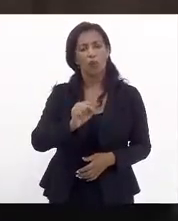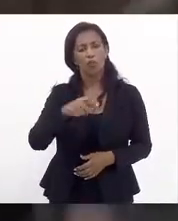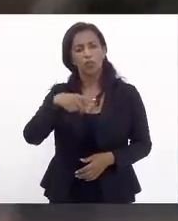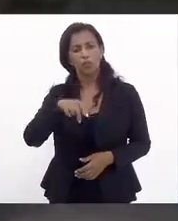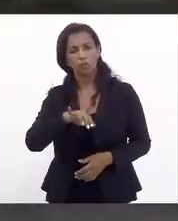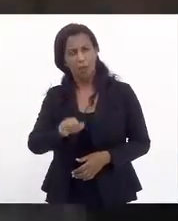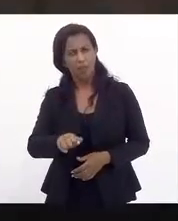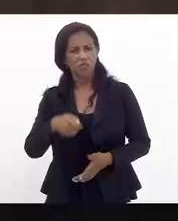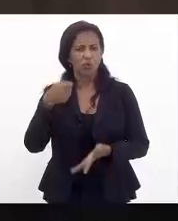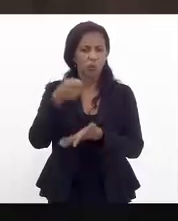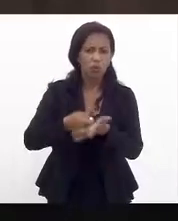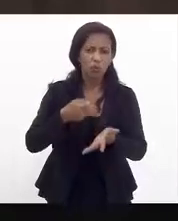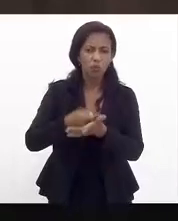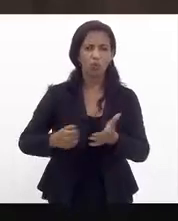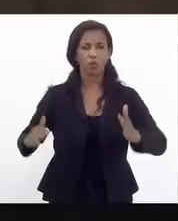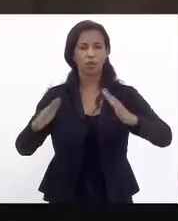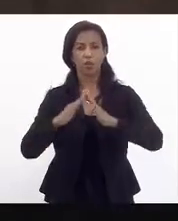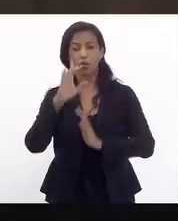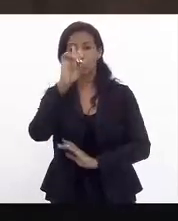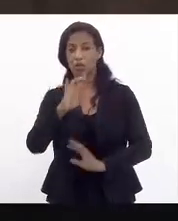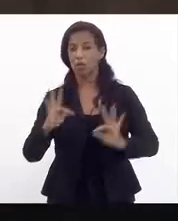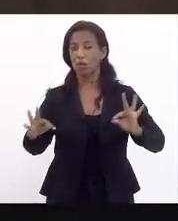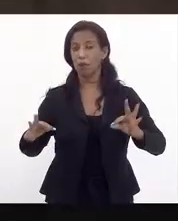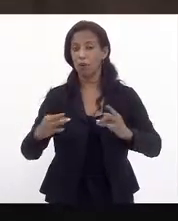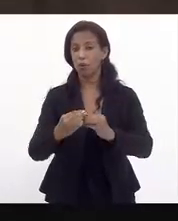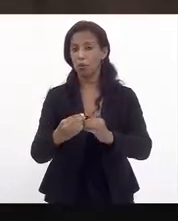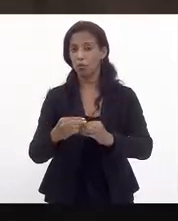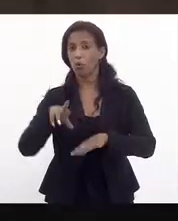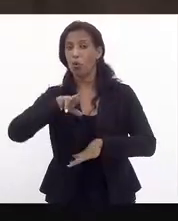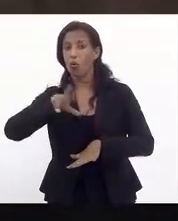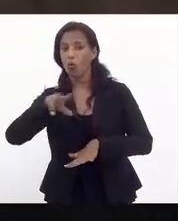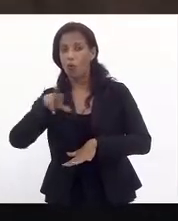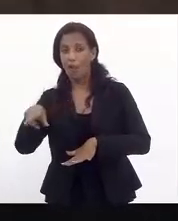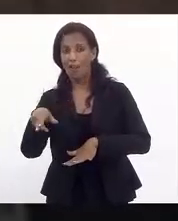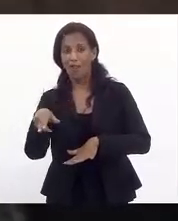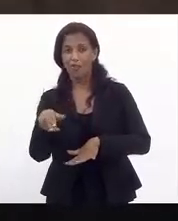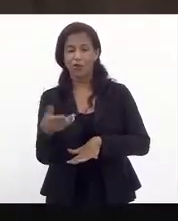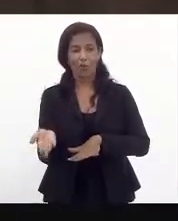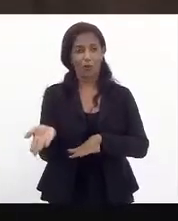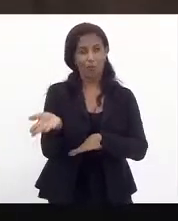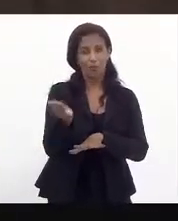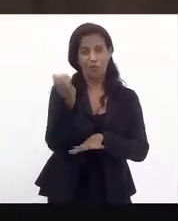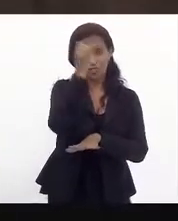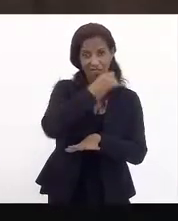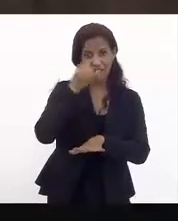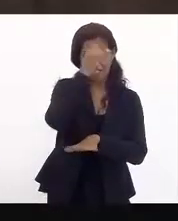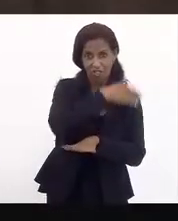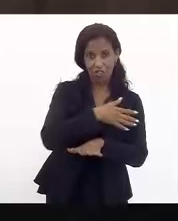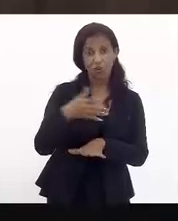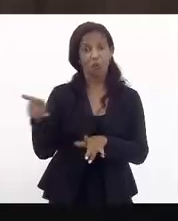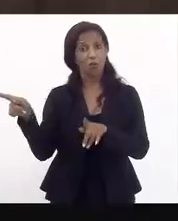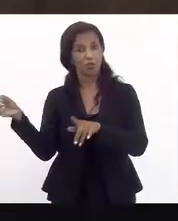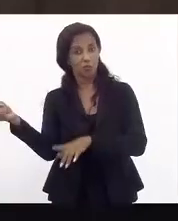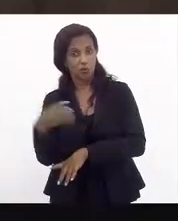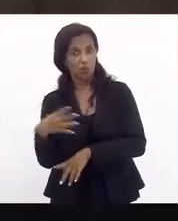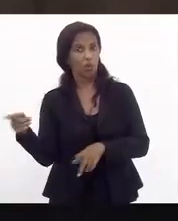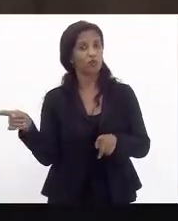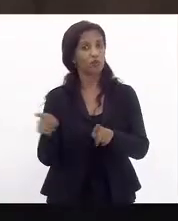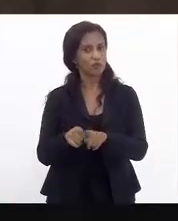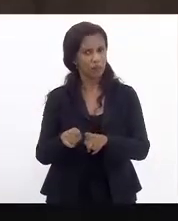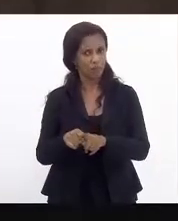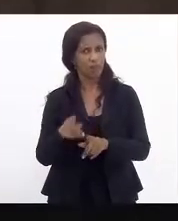lutou nessa casa e vai continuar lutando que o direito tem que ser para todos não só para tatuagem Vai para os novos servidores mas com relação é